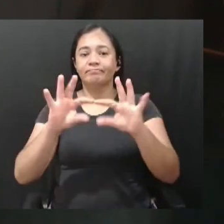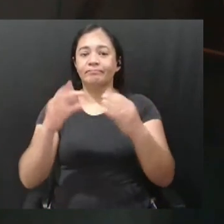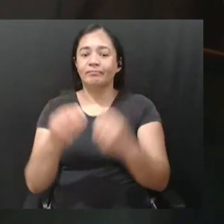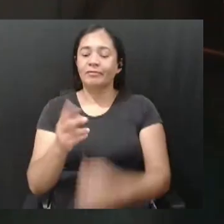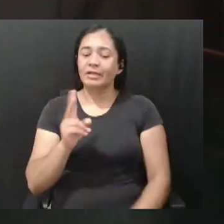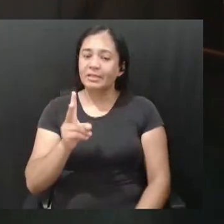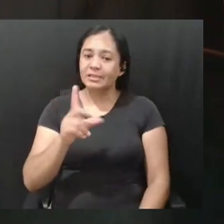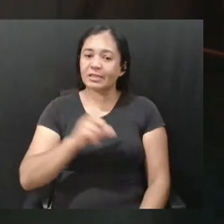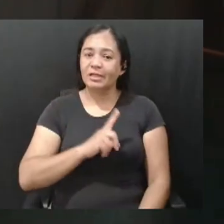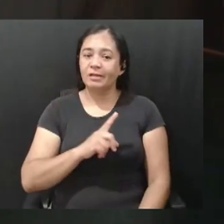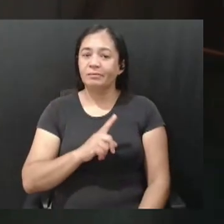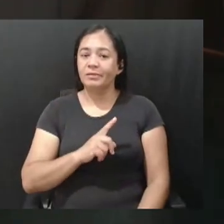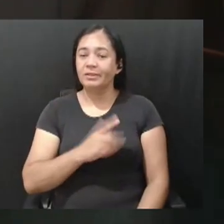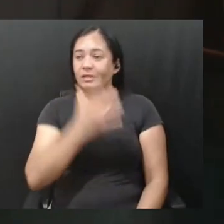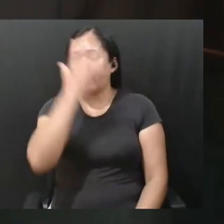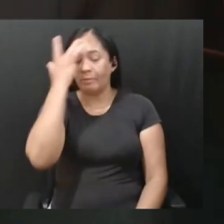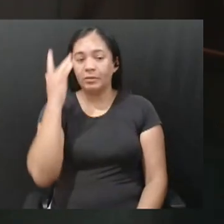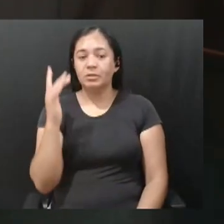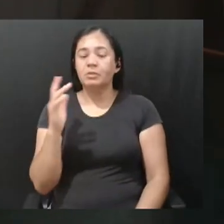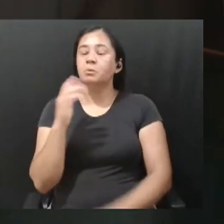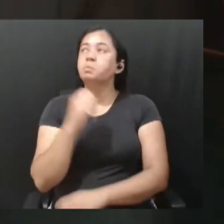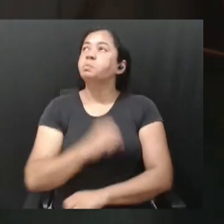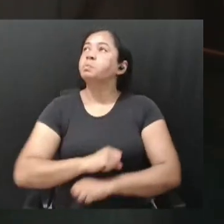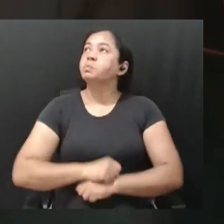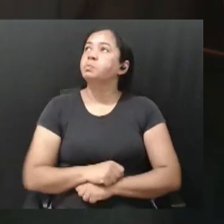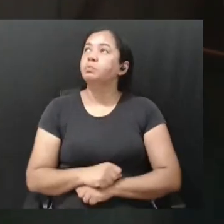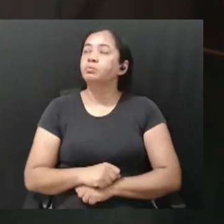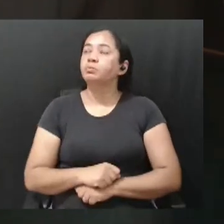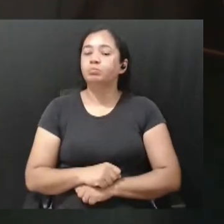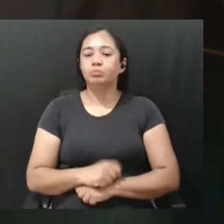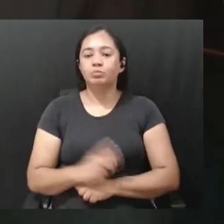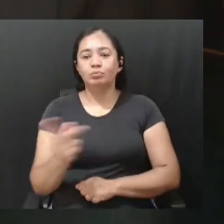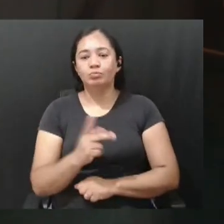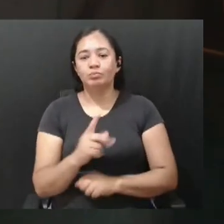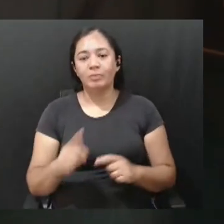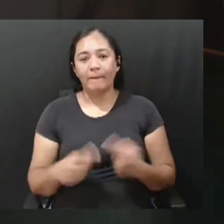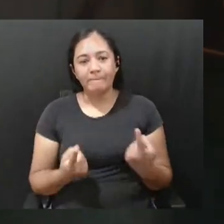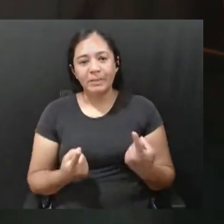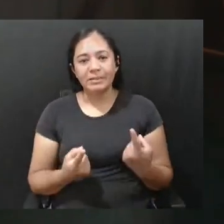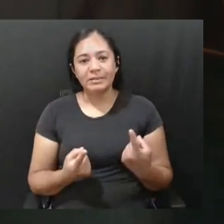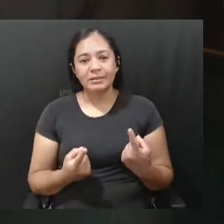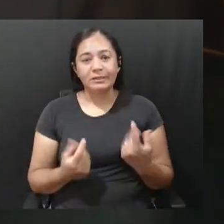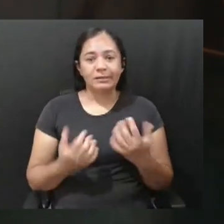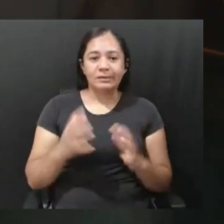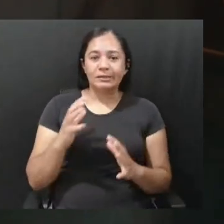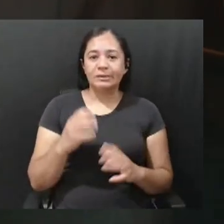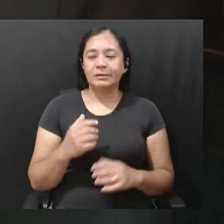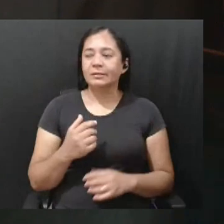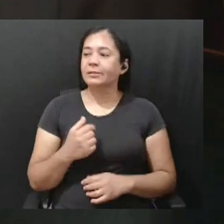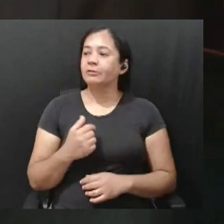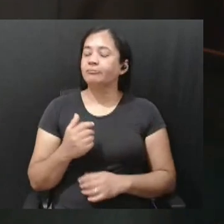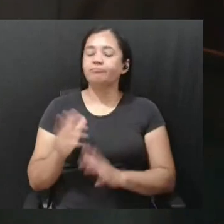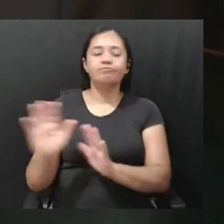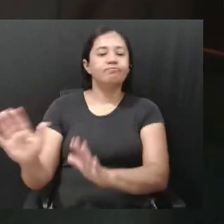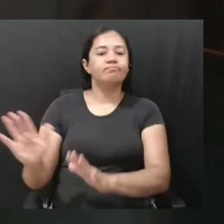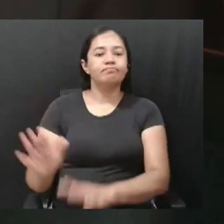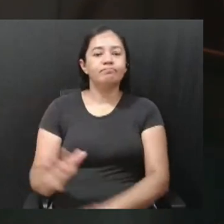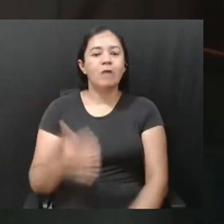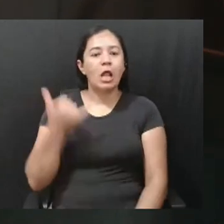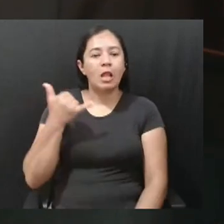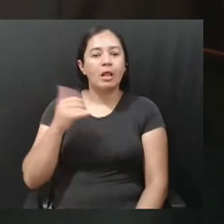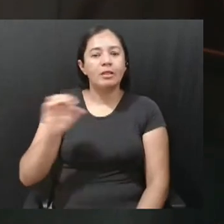outro, mas é uma queda de braço, né? Tipo Uhum. assim, eu não vou dar o braço a torcer, eu não vou ligar, eu não vou falar. Mas